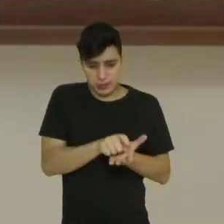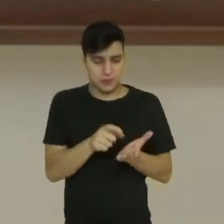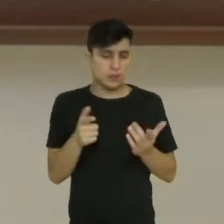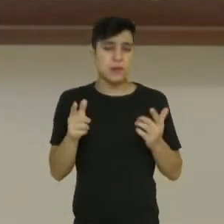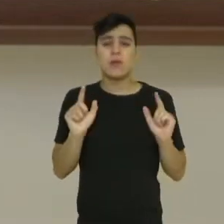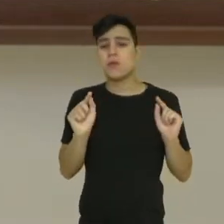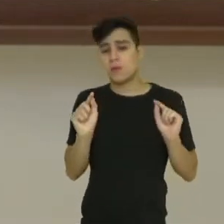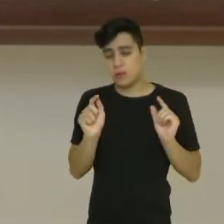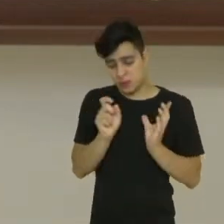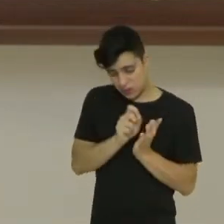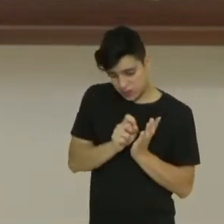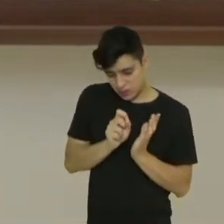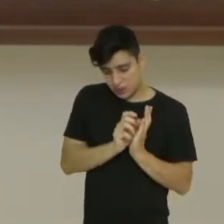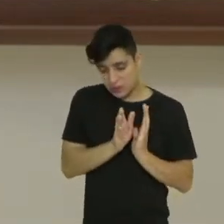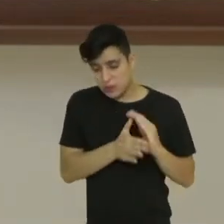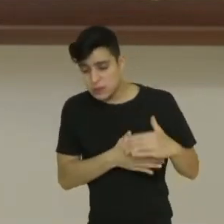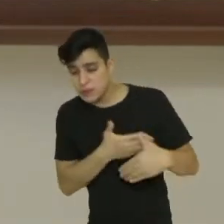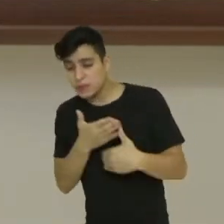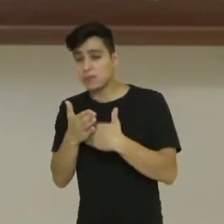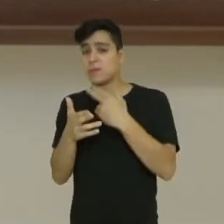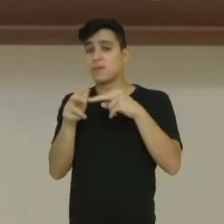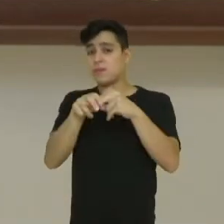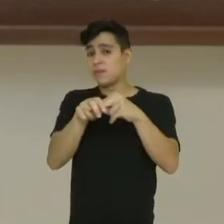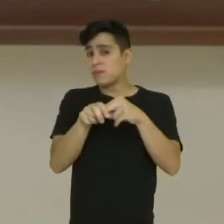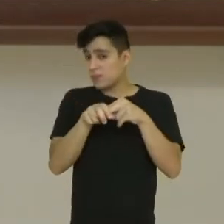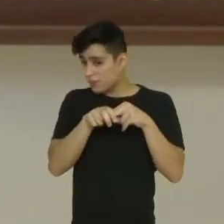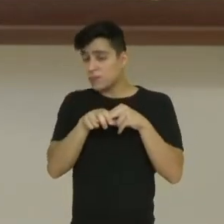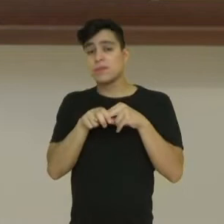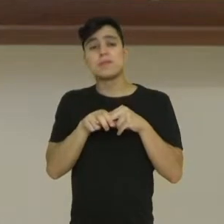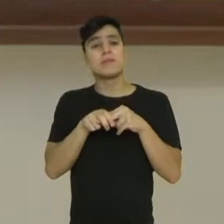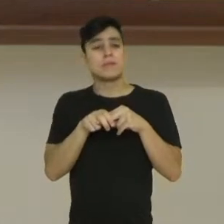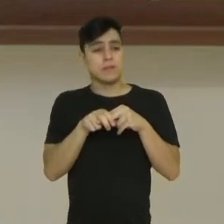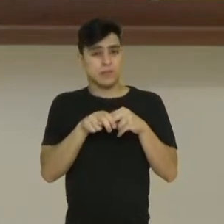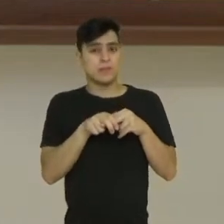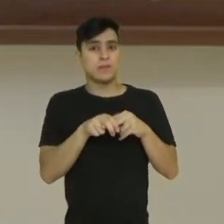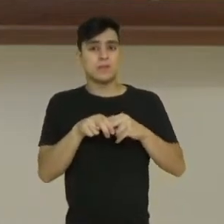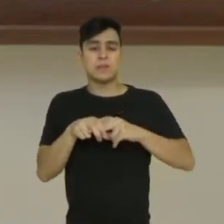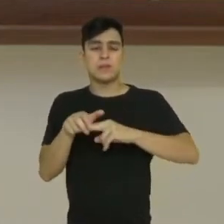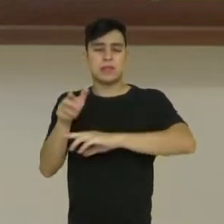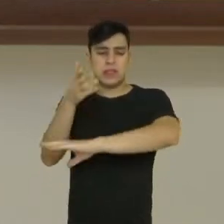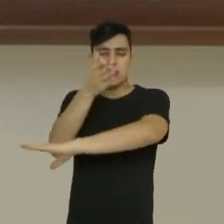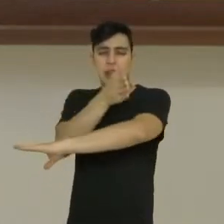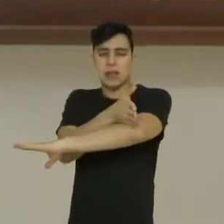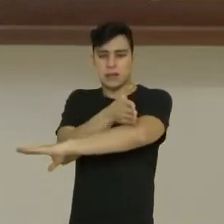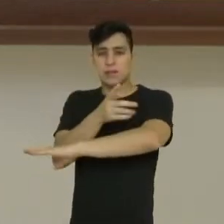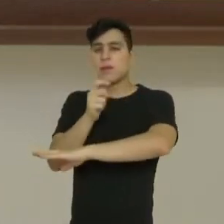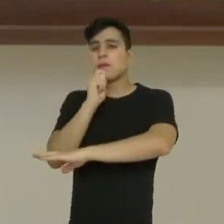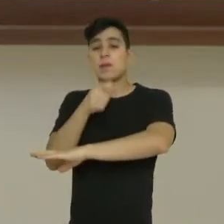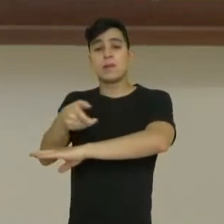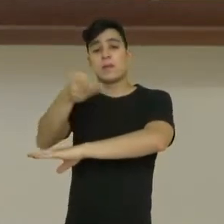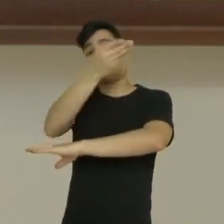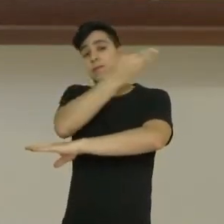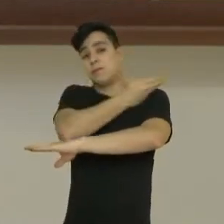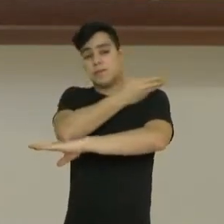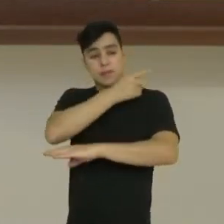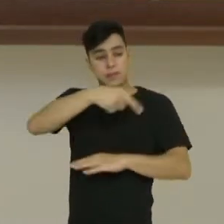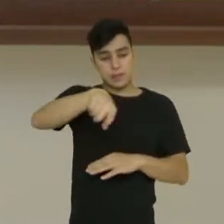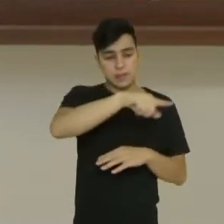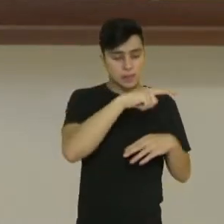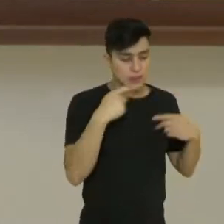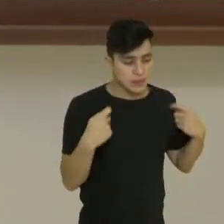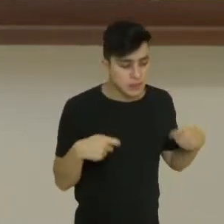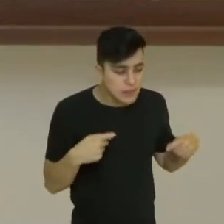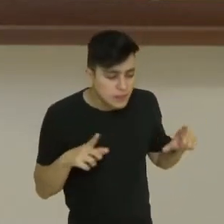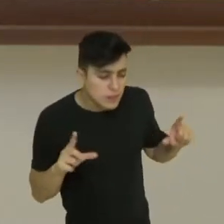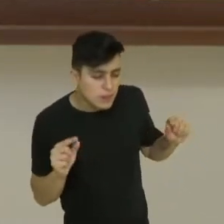vai surgir, daí nessa invenção da escrita que vai surgir a Idade Antiga. Mas enquanto isso nós estamos na Idade Rupestre. O que eles têm que fazer? Eles têm